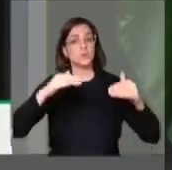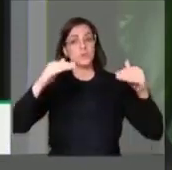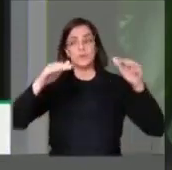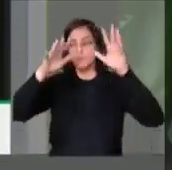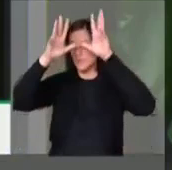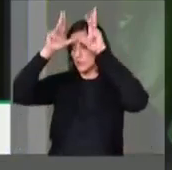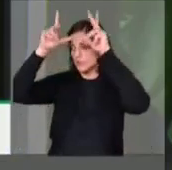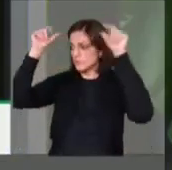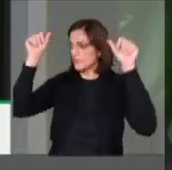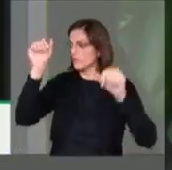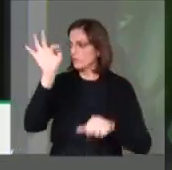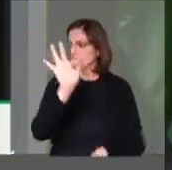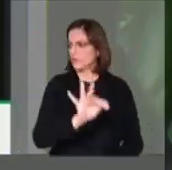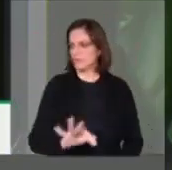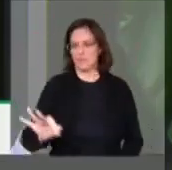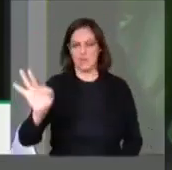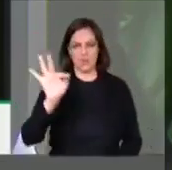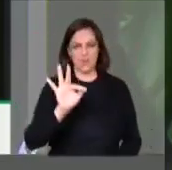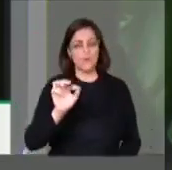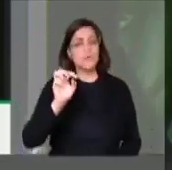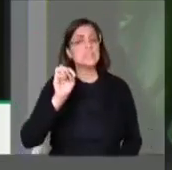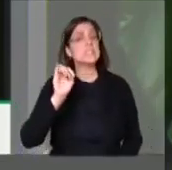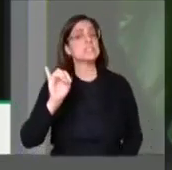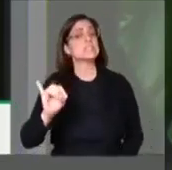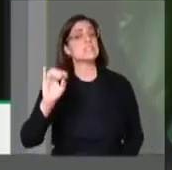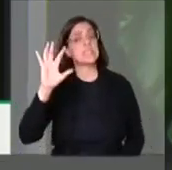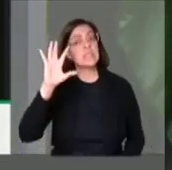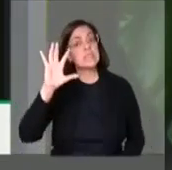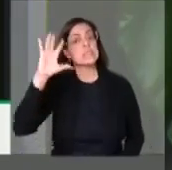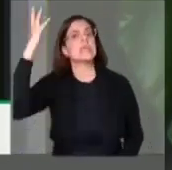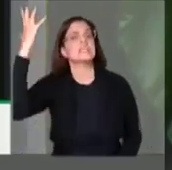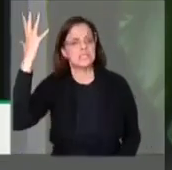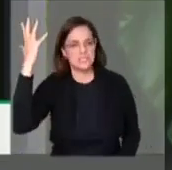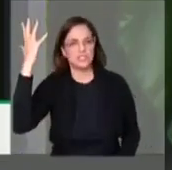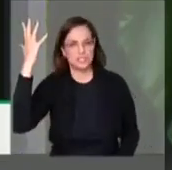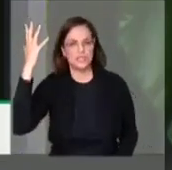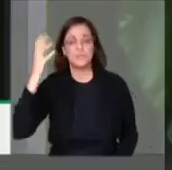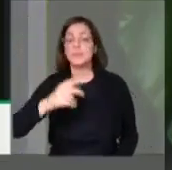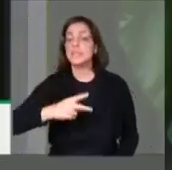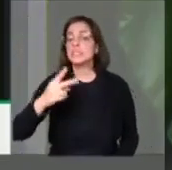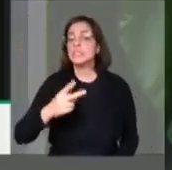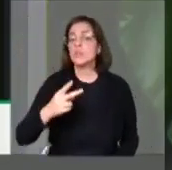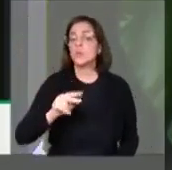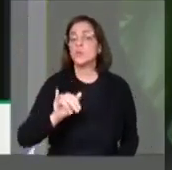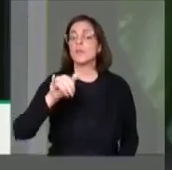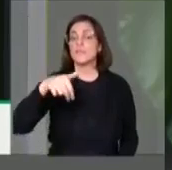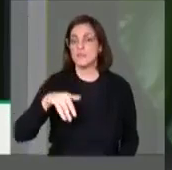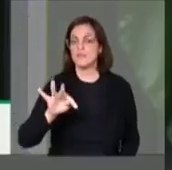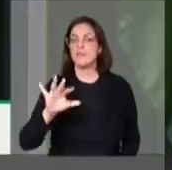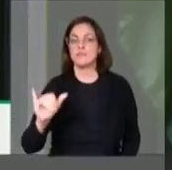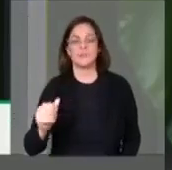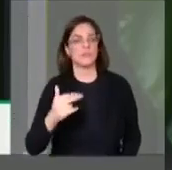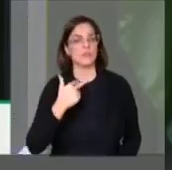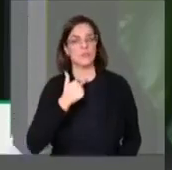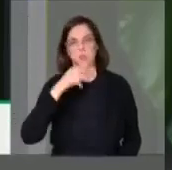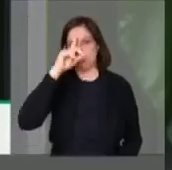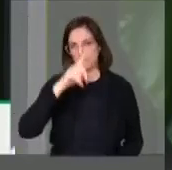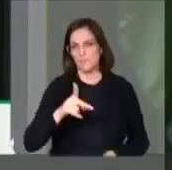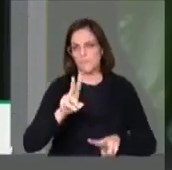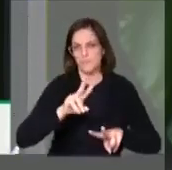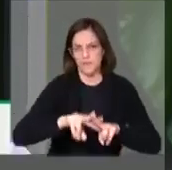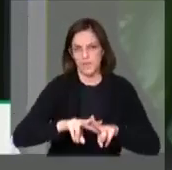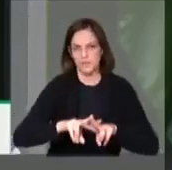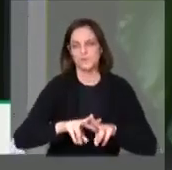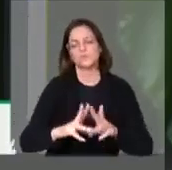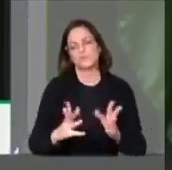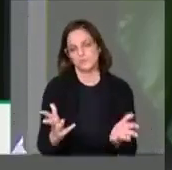se entender que a prisão em segunda instância é inconstitucional, isto é, se o